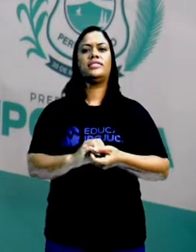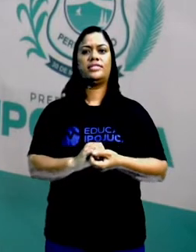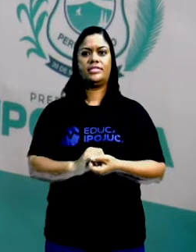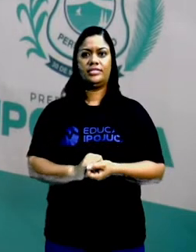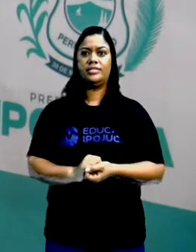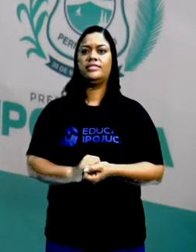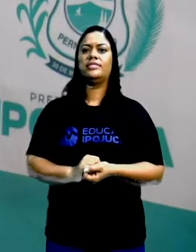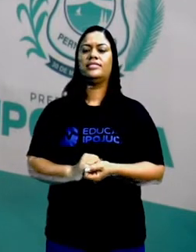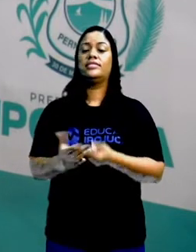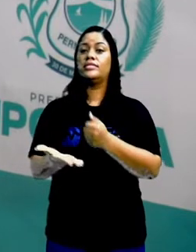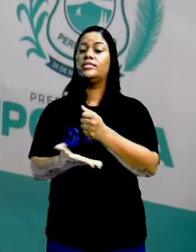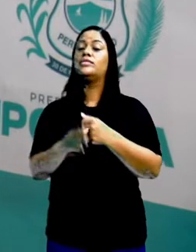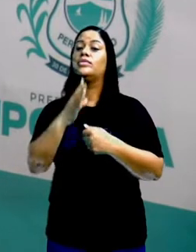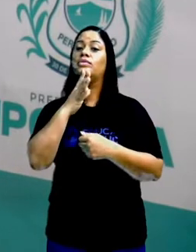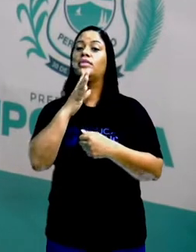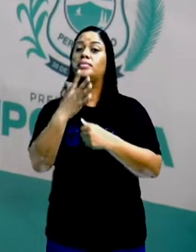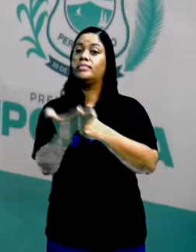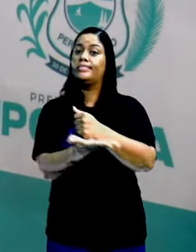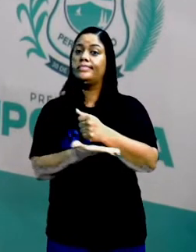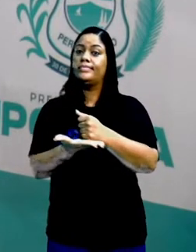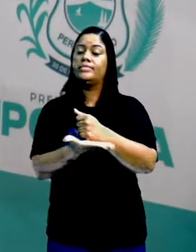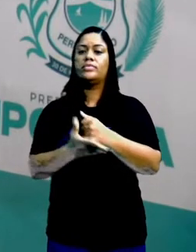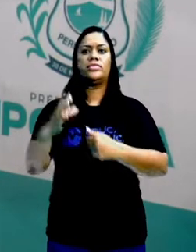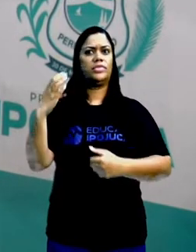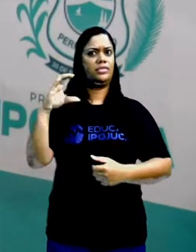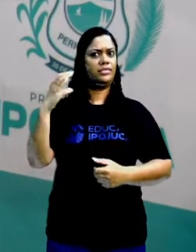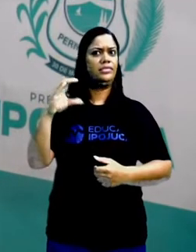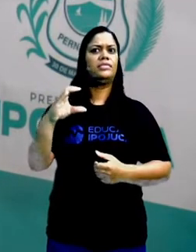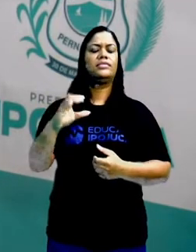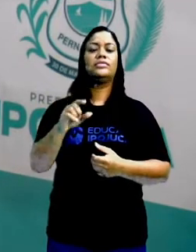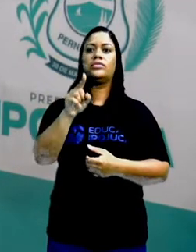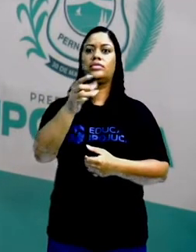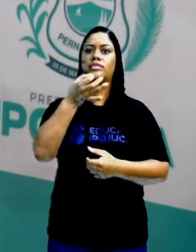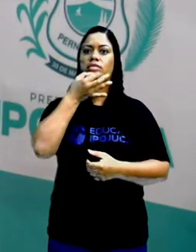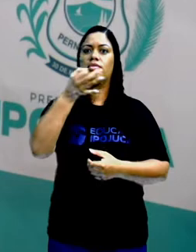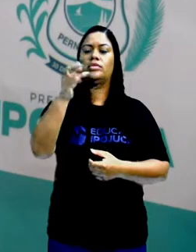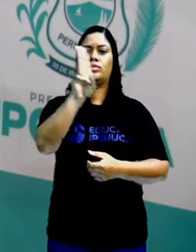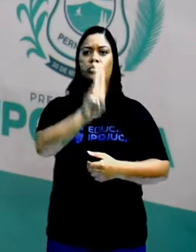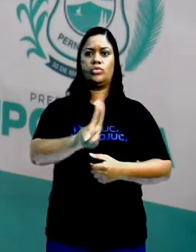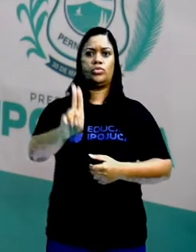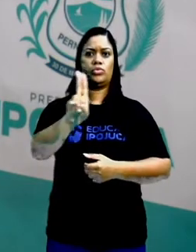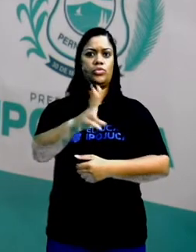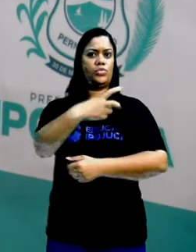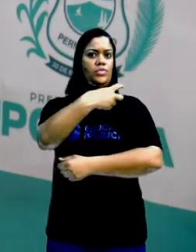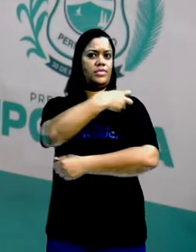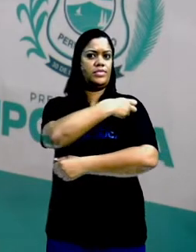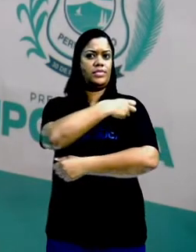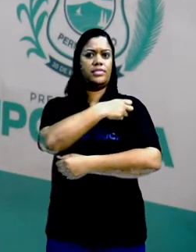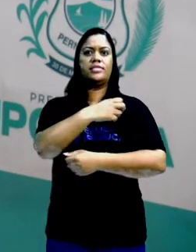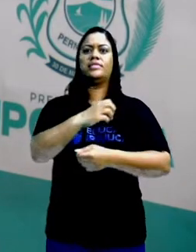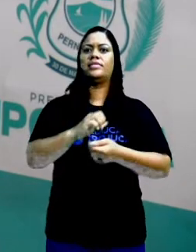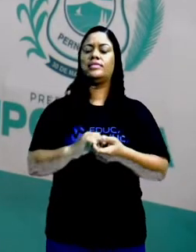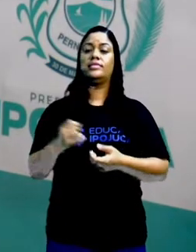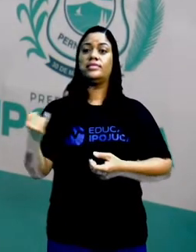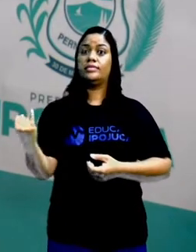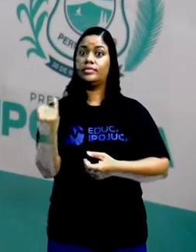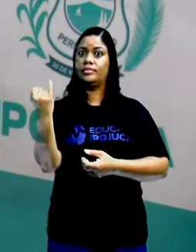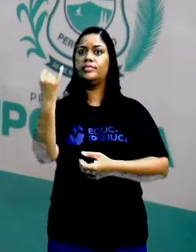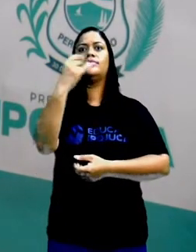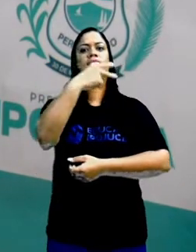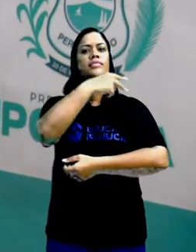em conhecimentos científicos por exemplo se você vai ao opinar sobre o uso da vacina né a